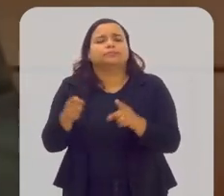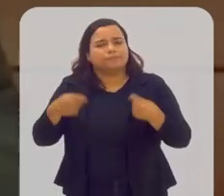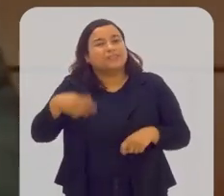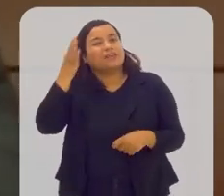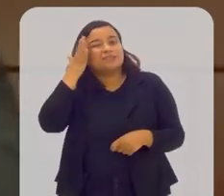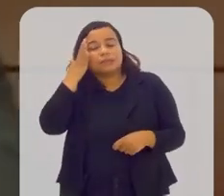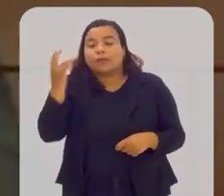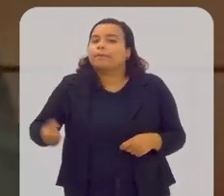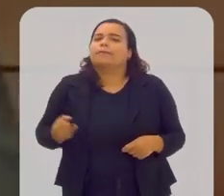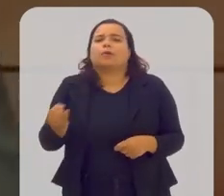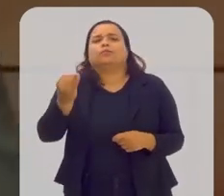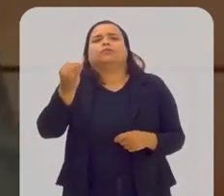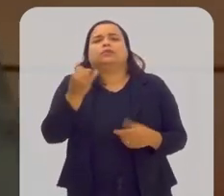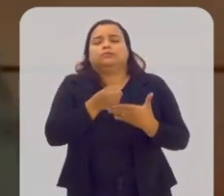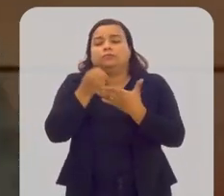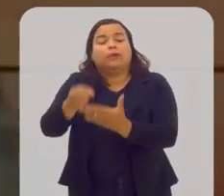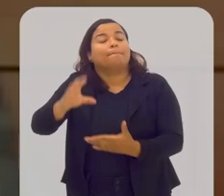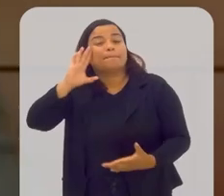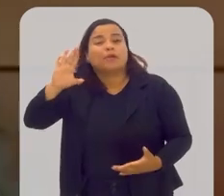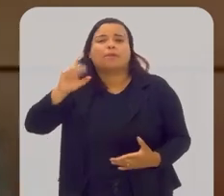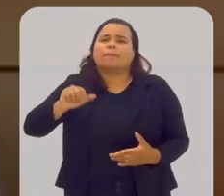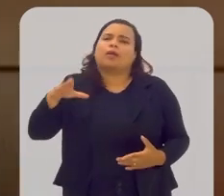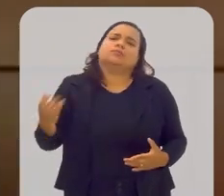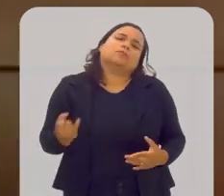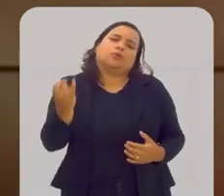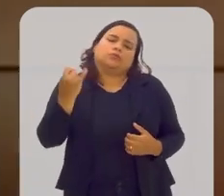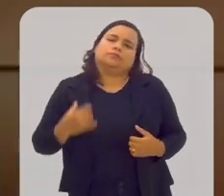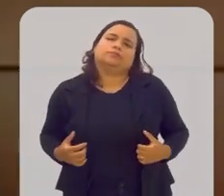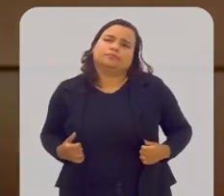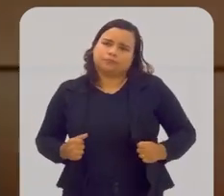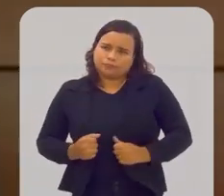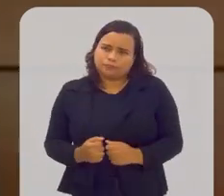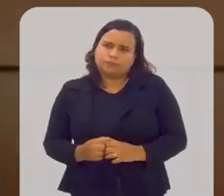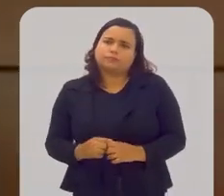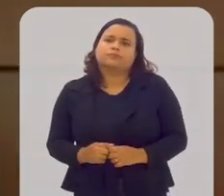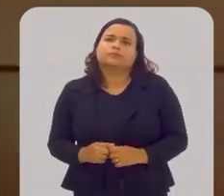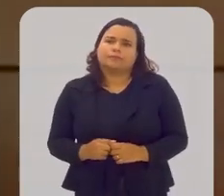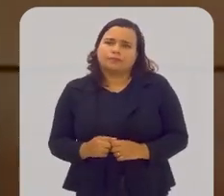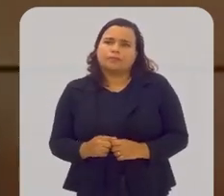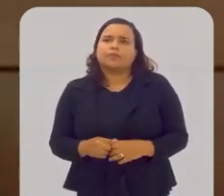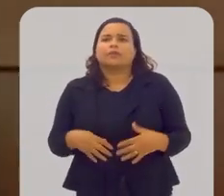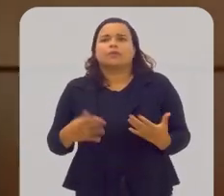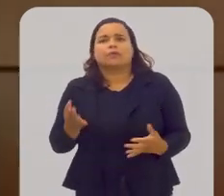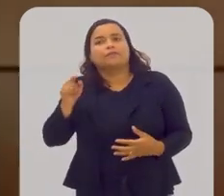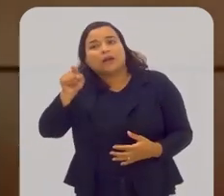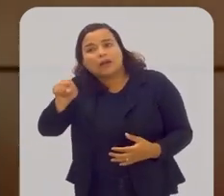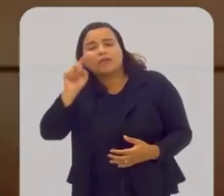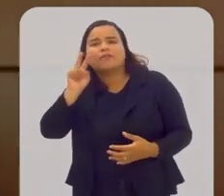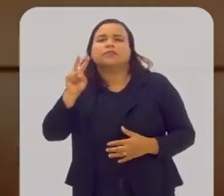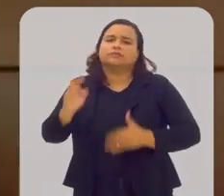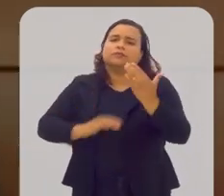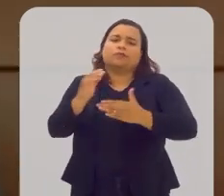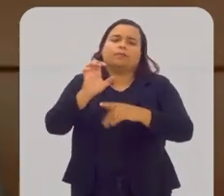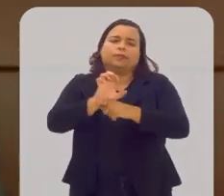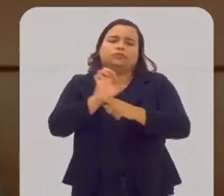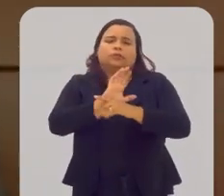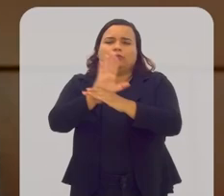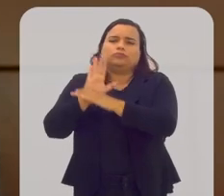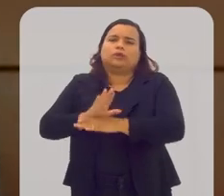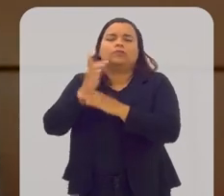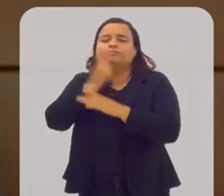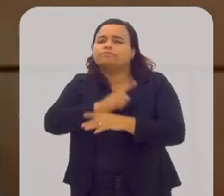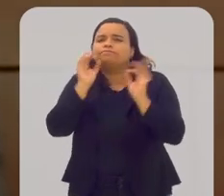precisa entender a importância dessa indústria química e colocar ela como prioritário. Prioritária a produção da indústria química para o